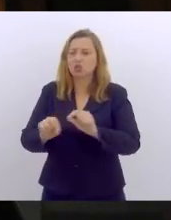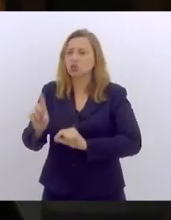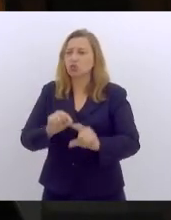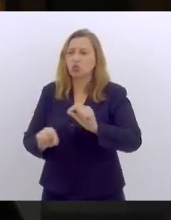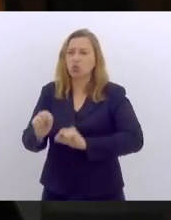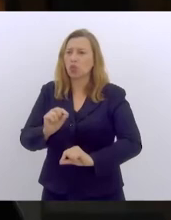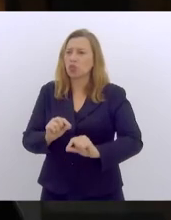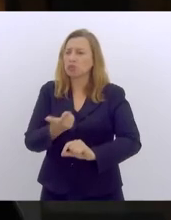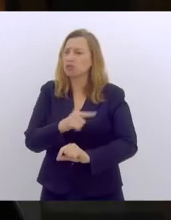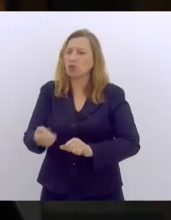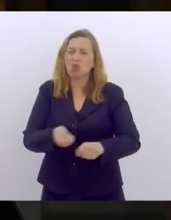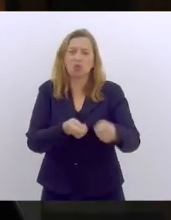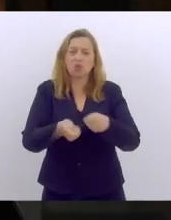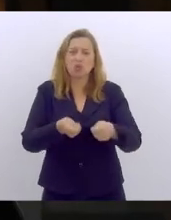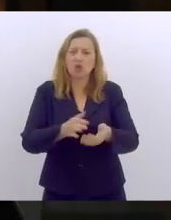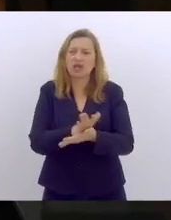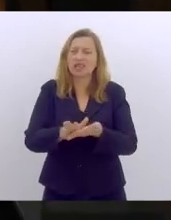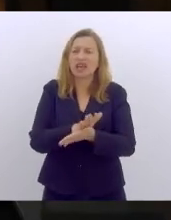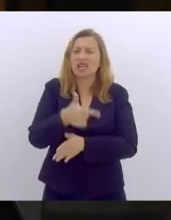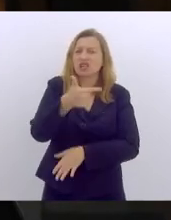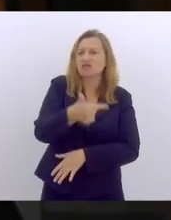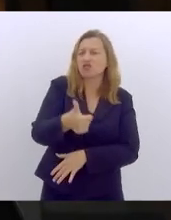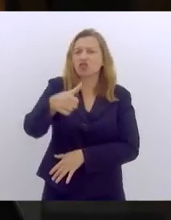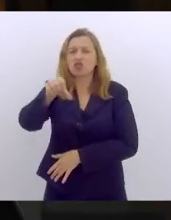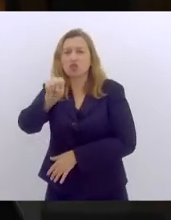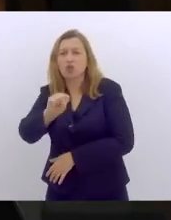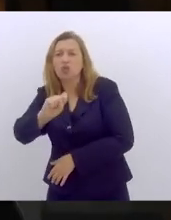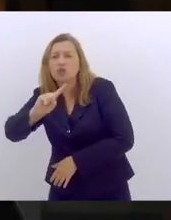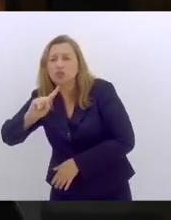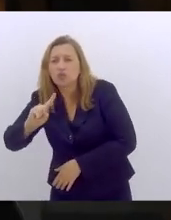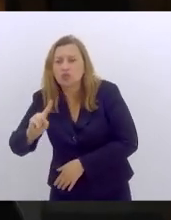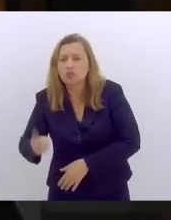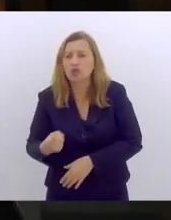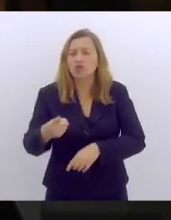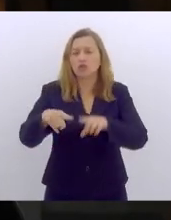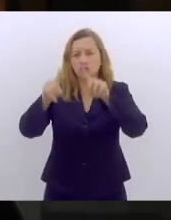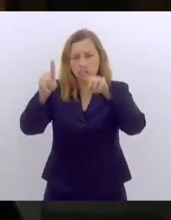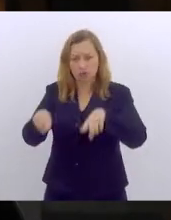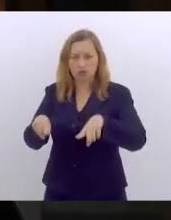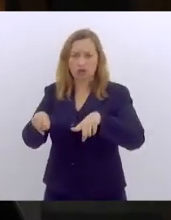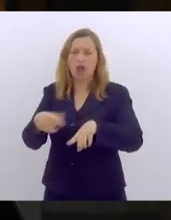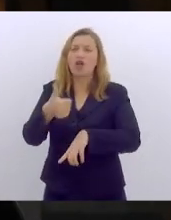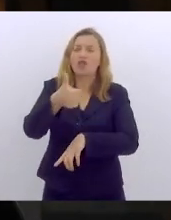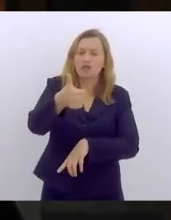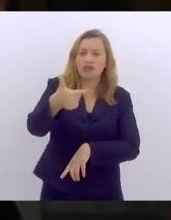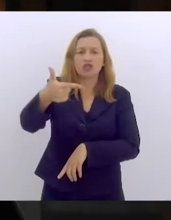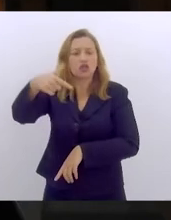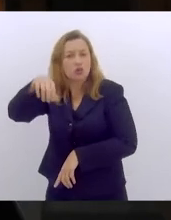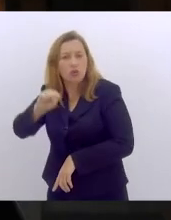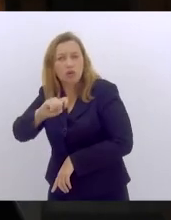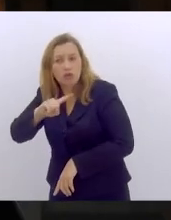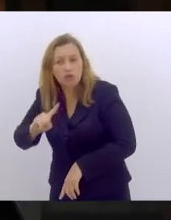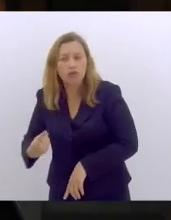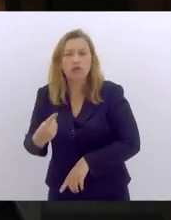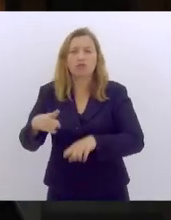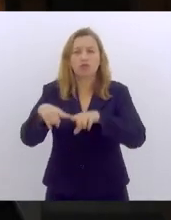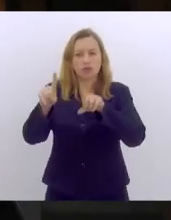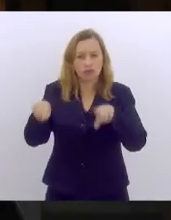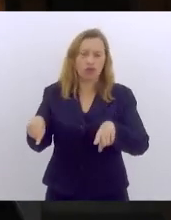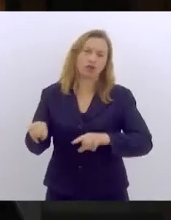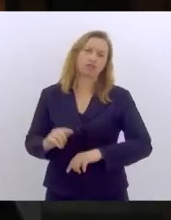descontrolada possível, 28 mil funcionários. 28 mil